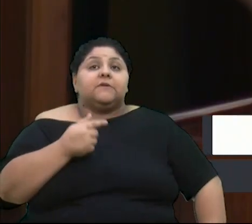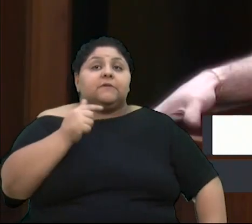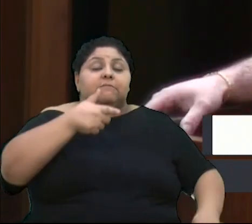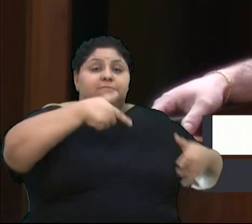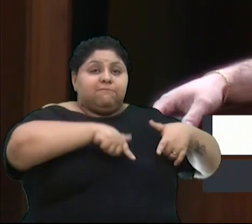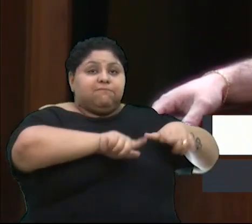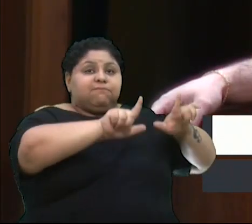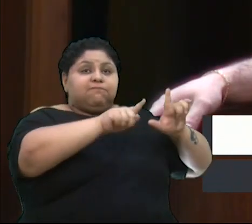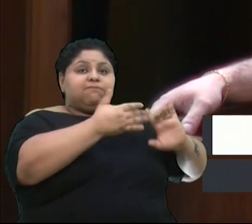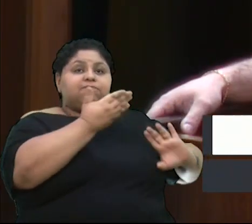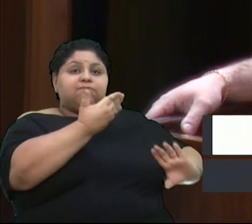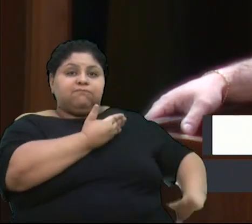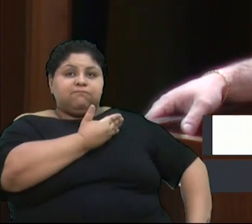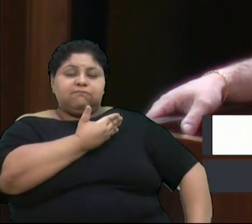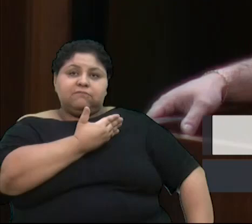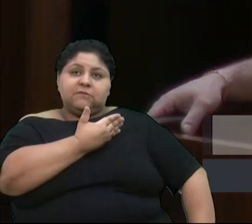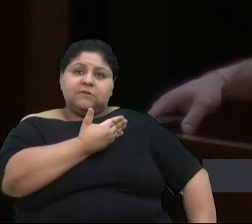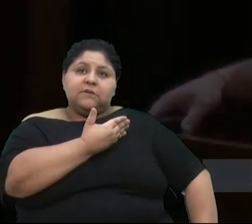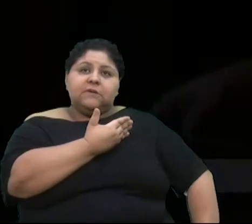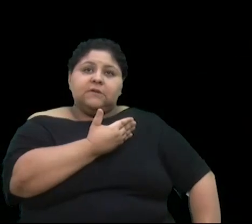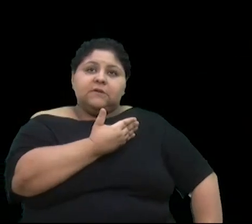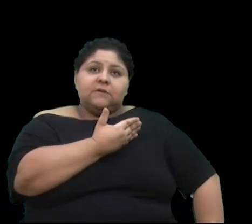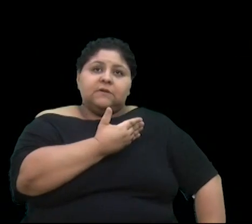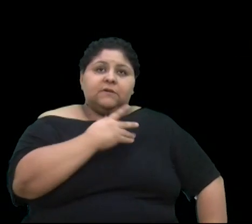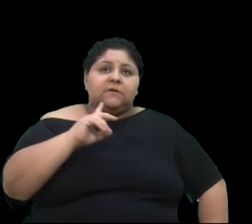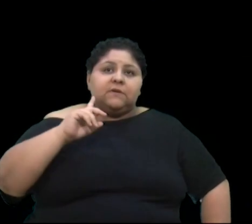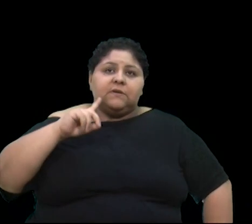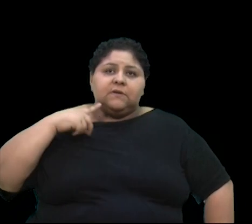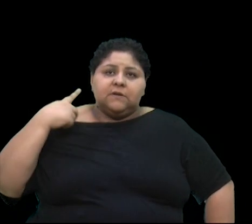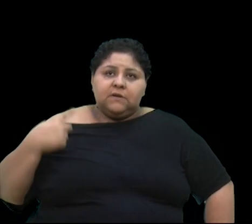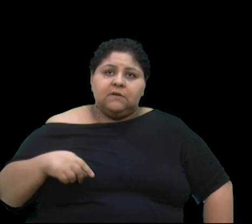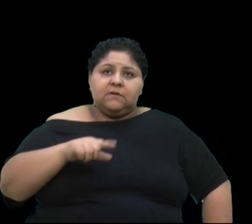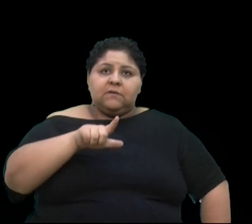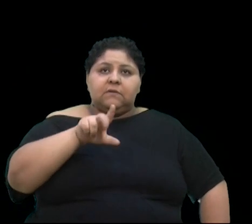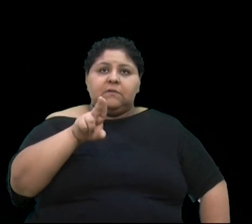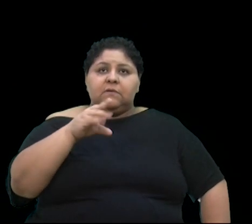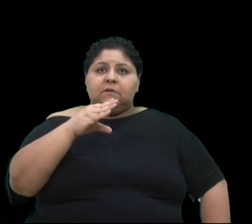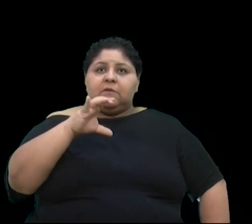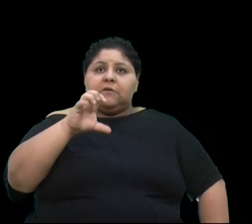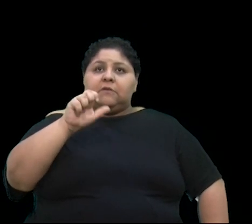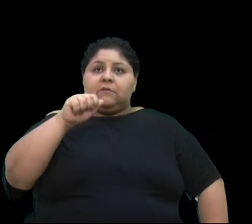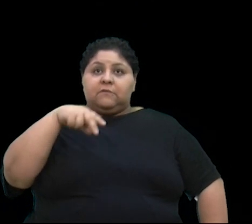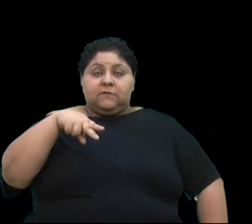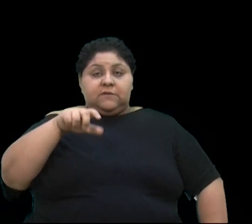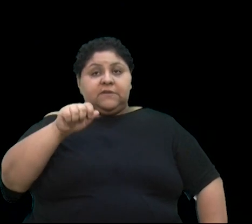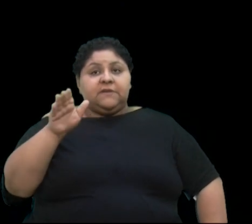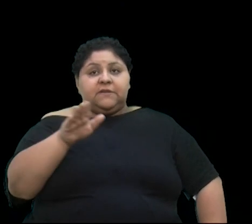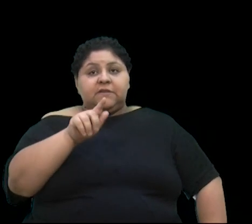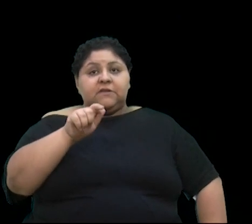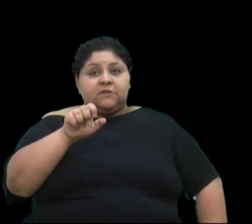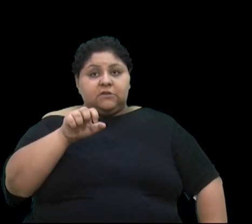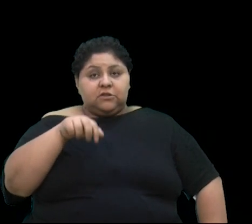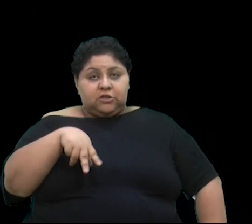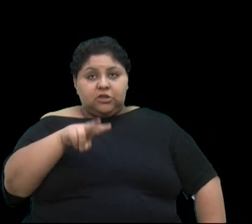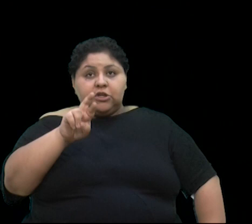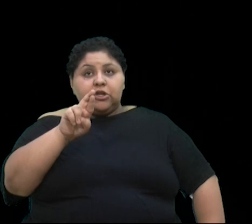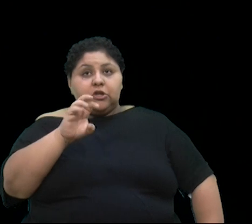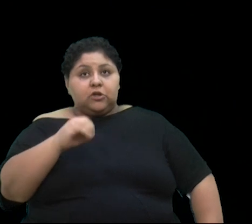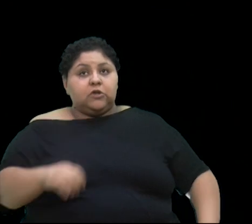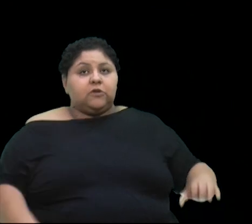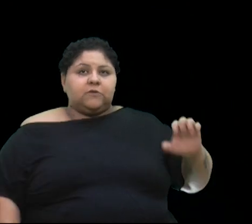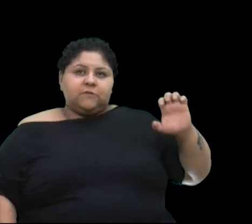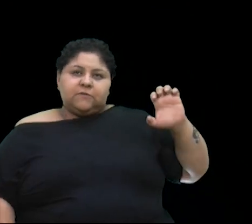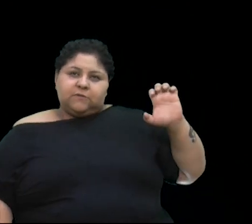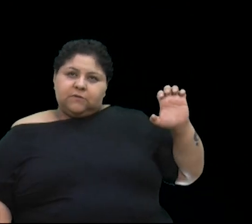ó, nota da deputada Luciana Genro, de esquerda, para quem não conhece a deputada.